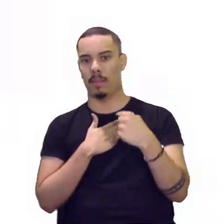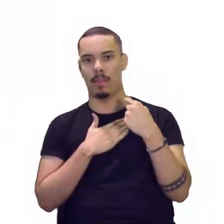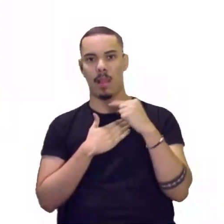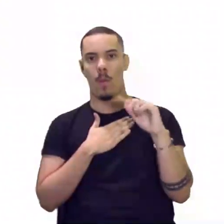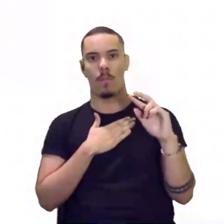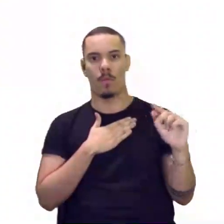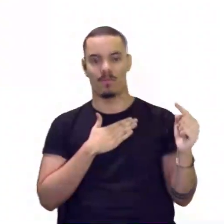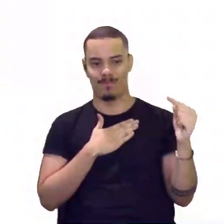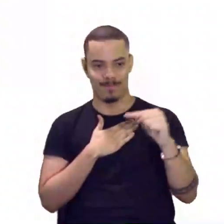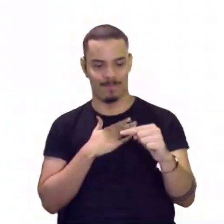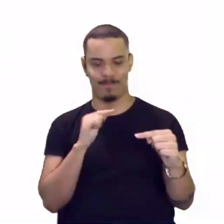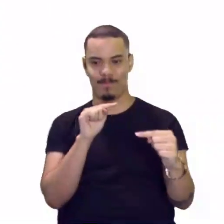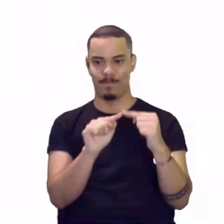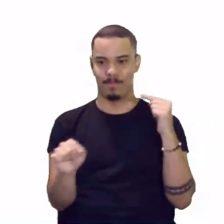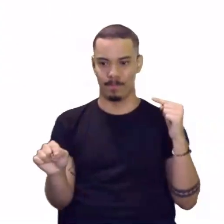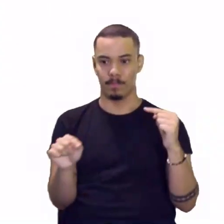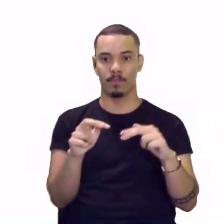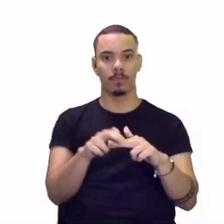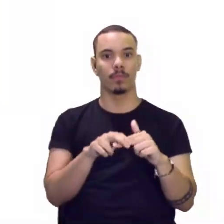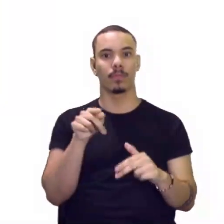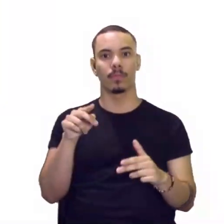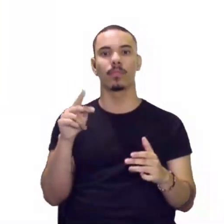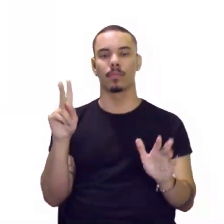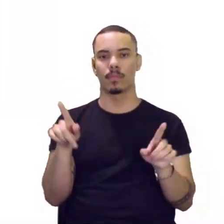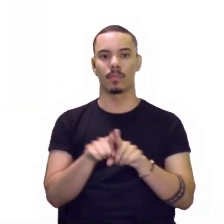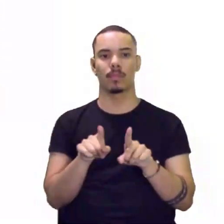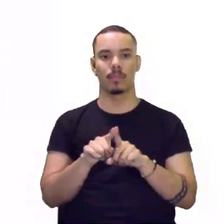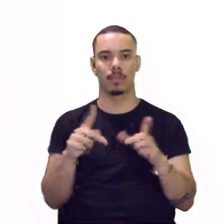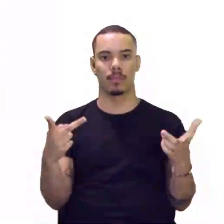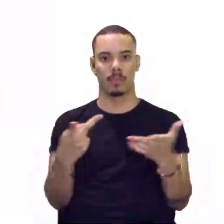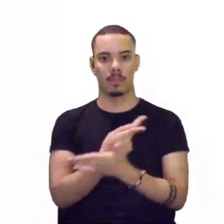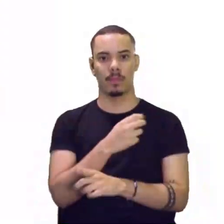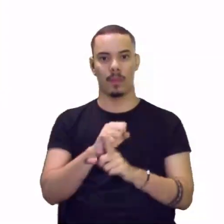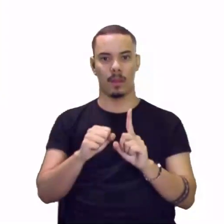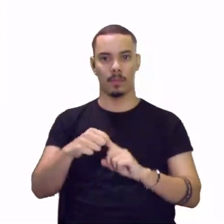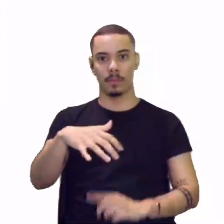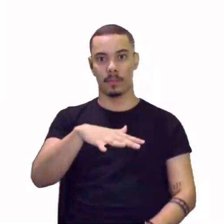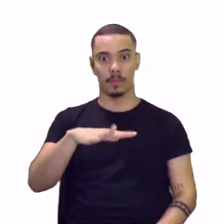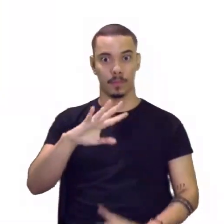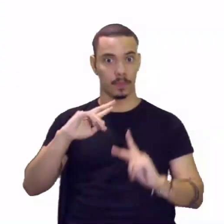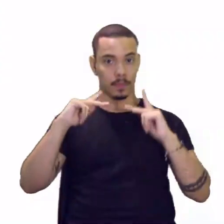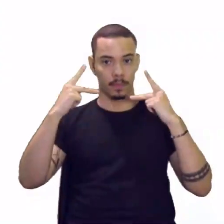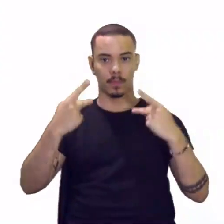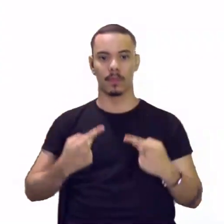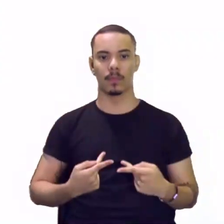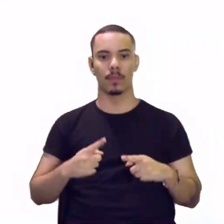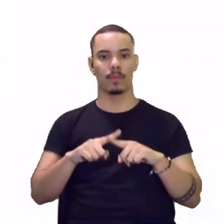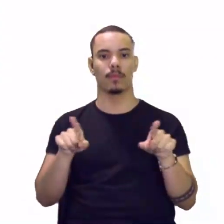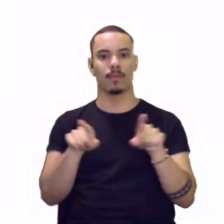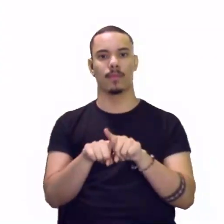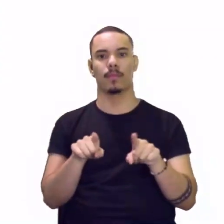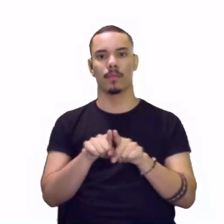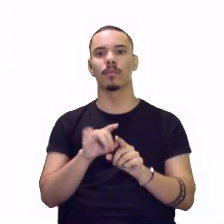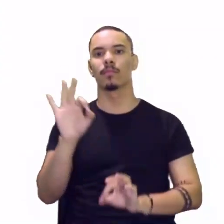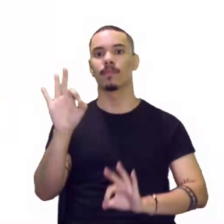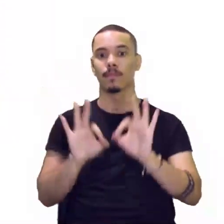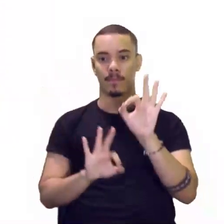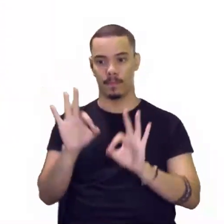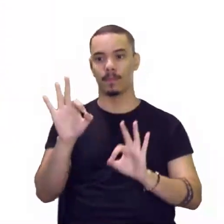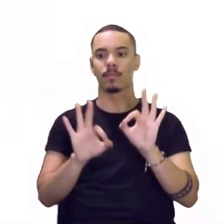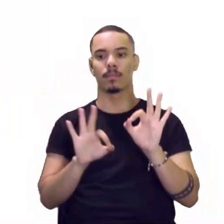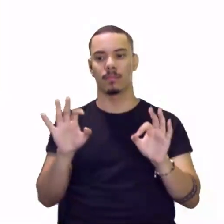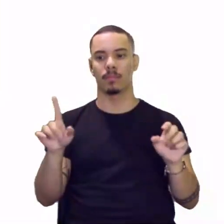dele. Não é isso? Então, isso também acontece na sociedade humana, mas não como os animais, mas de uma forma